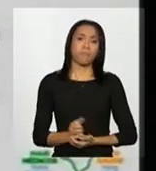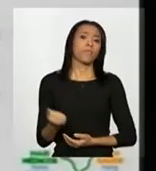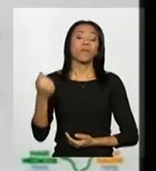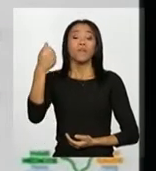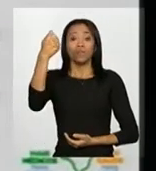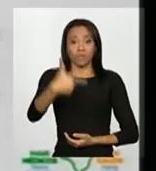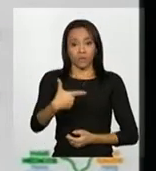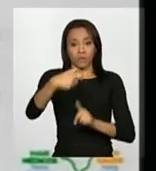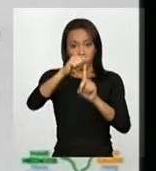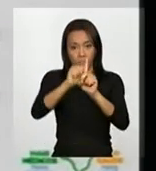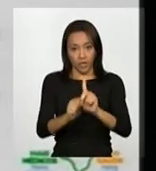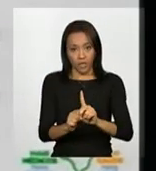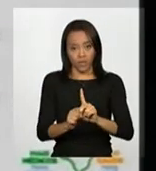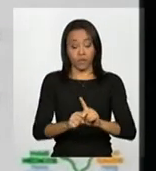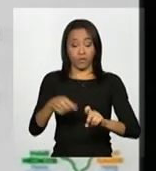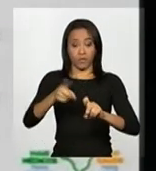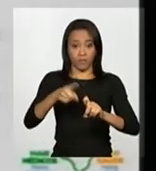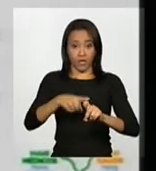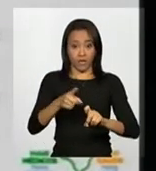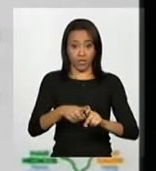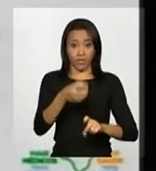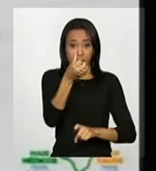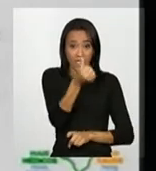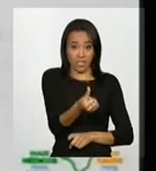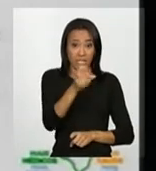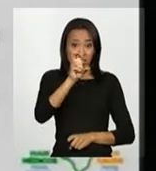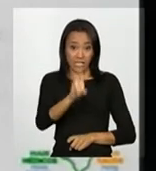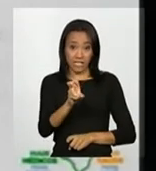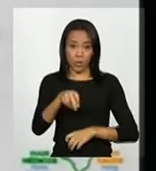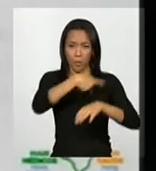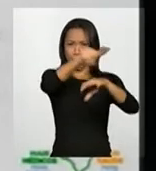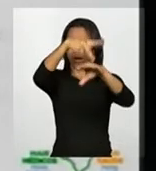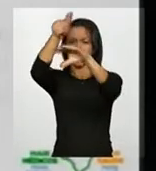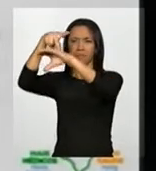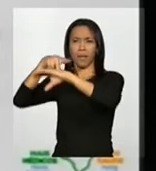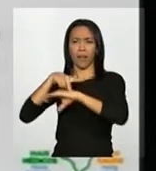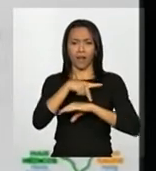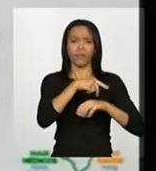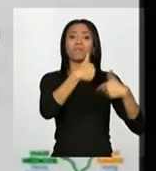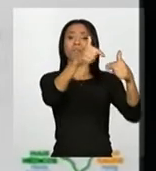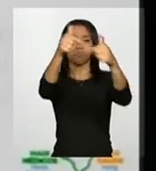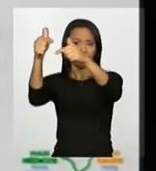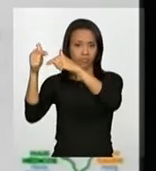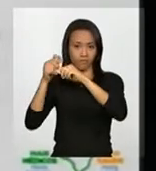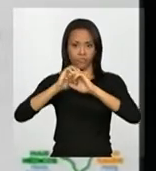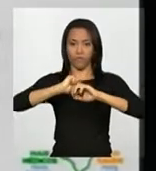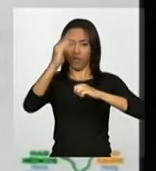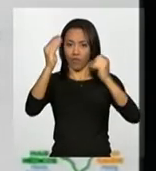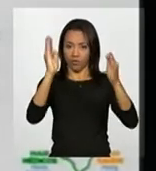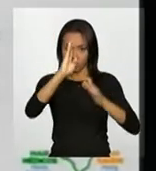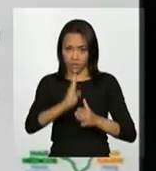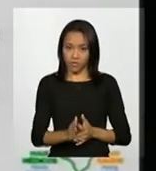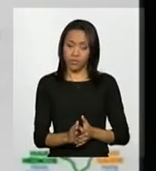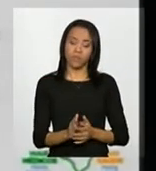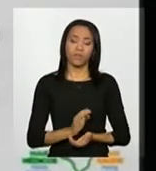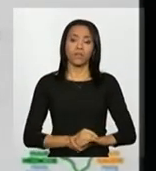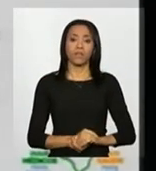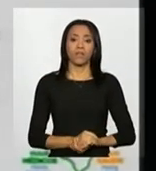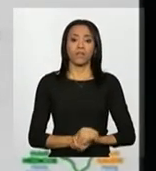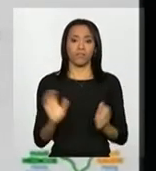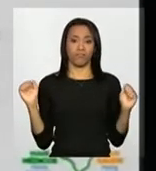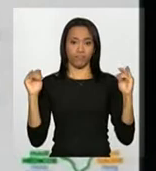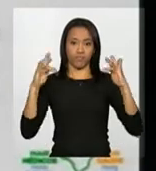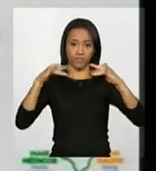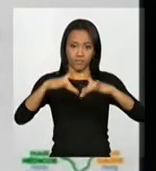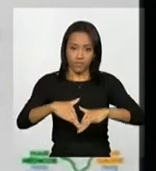mês médicos que de de 65 nacionalidades que atuam em 40 países E se sobressaindo esses